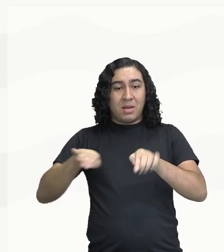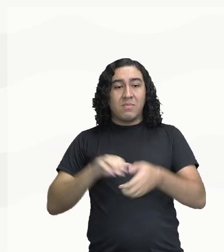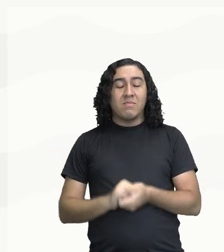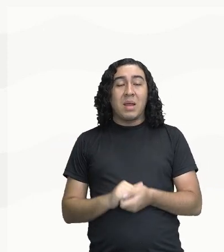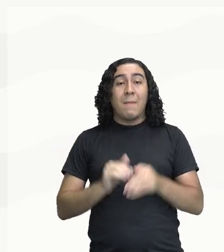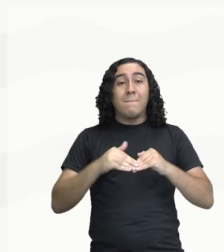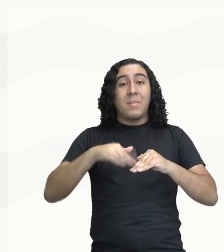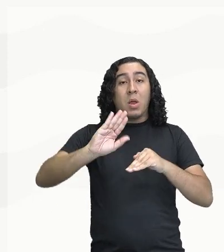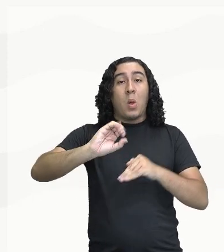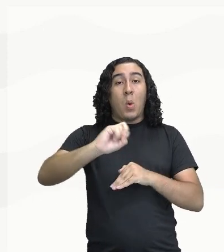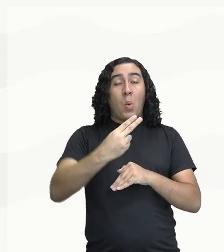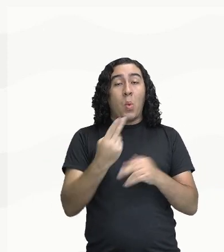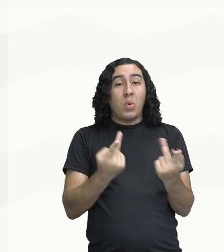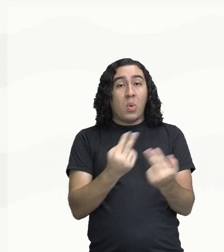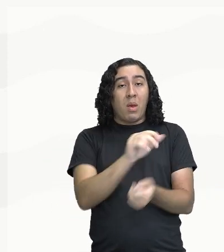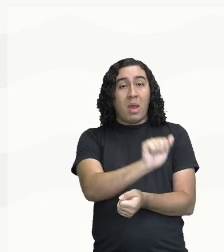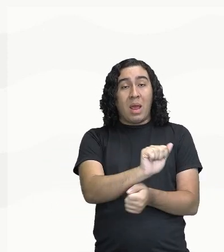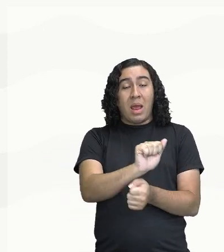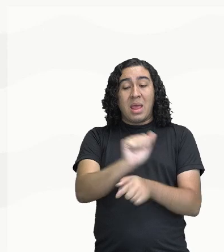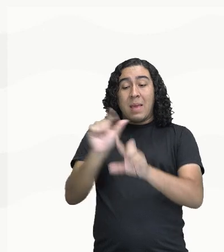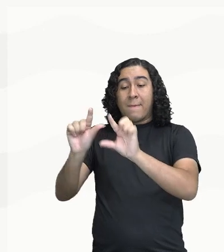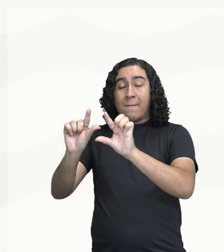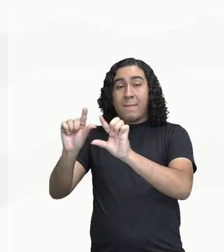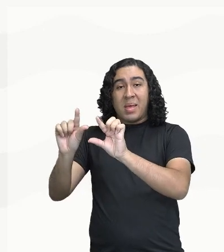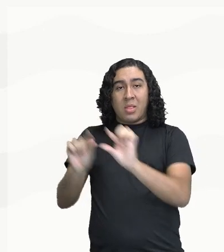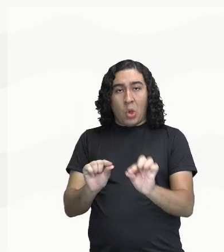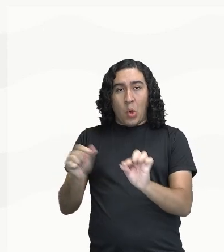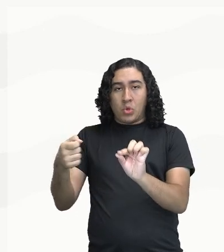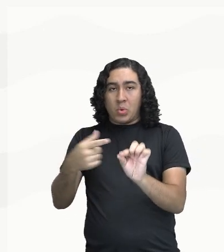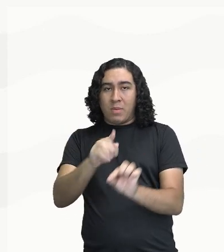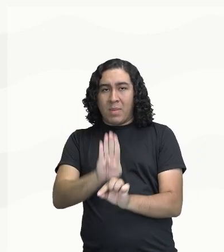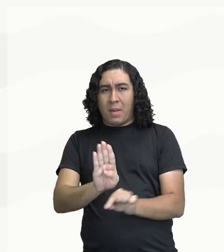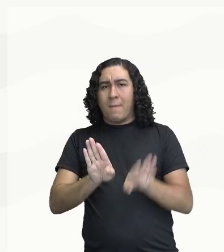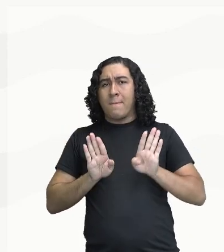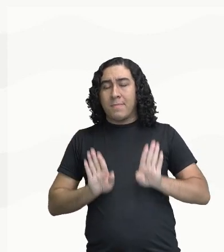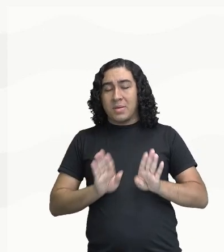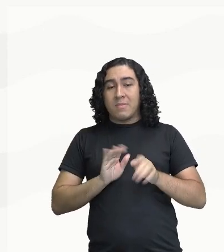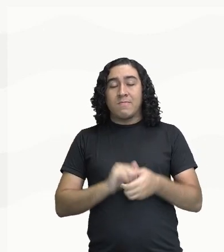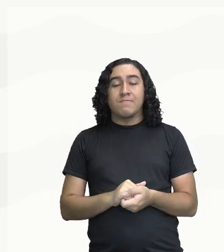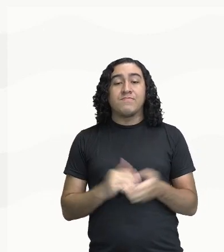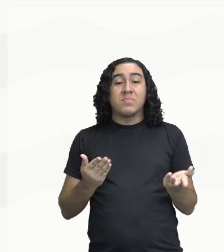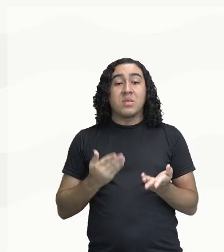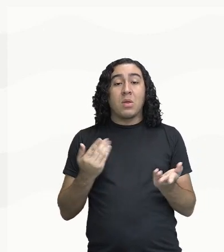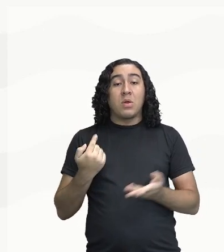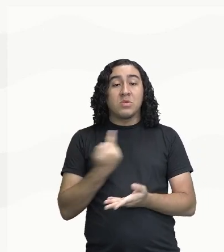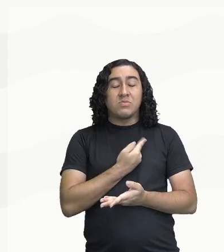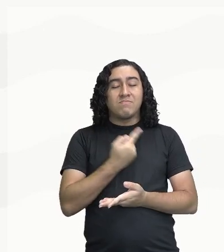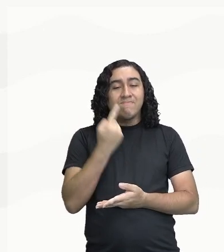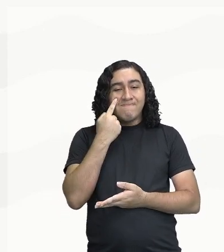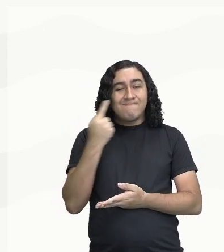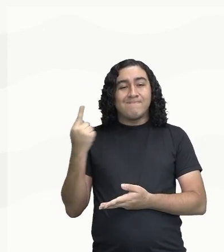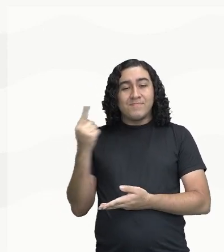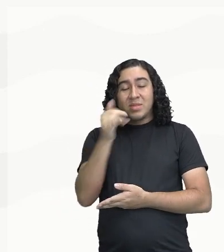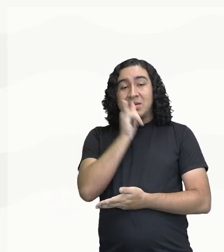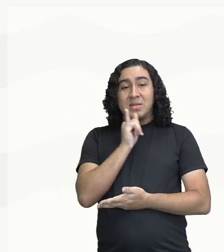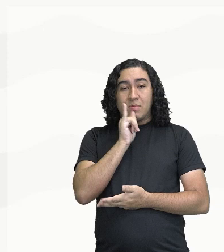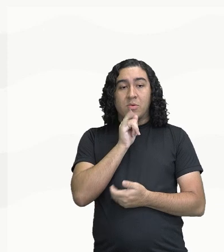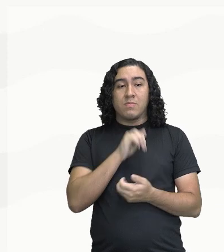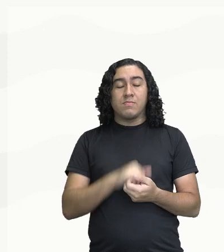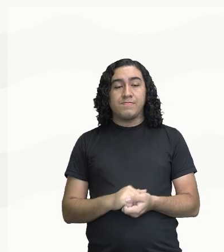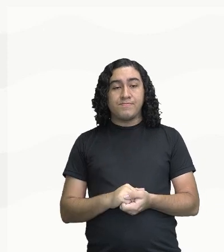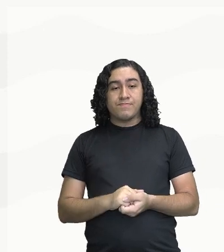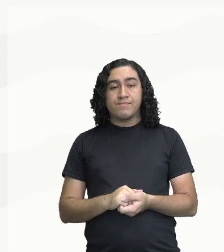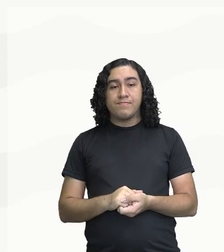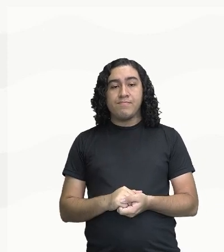e menor que B. Como assim, professora? Nós vamos escrever aqui um valor, por exemplo. Se